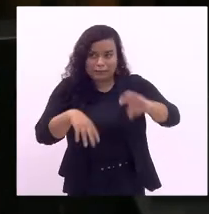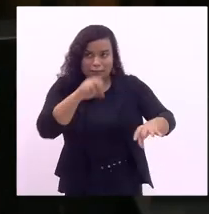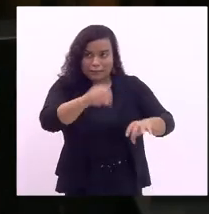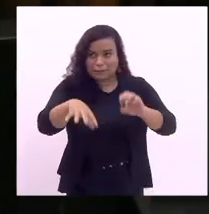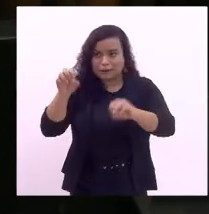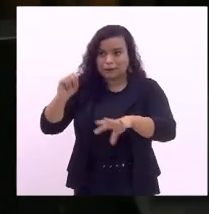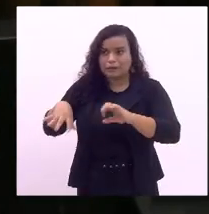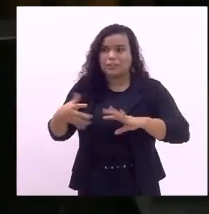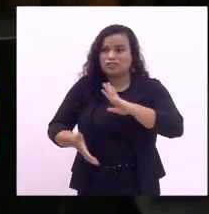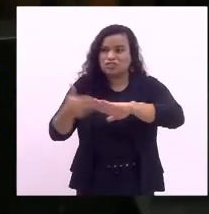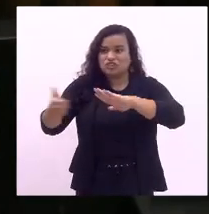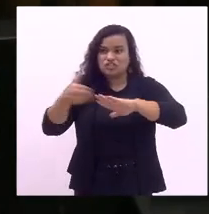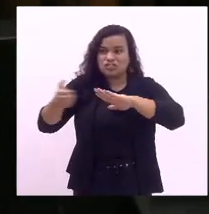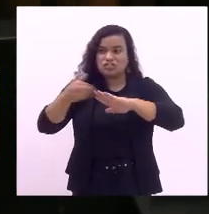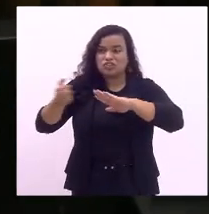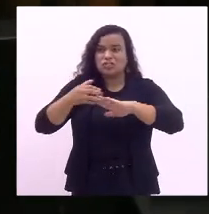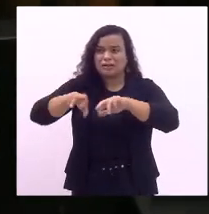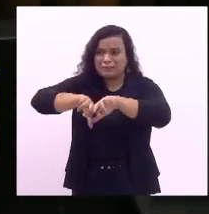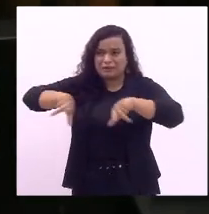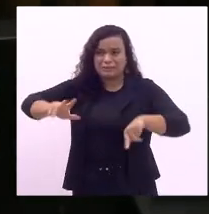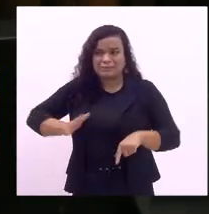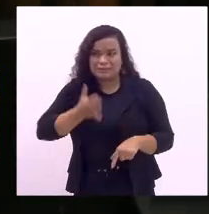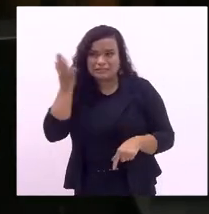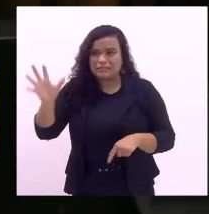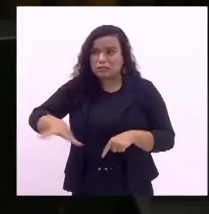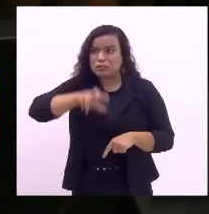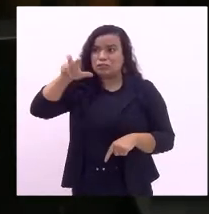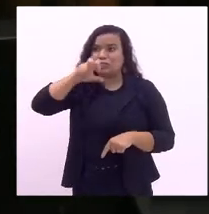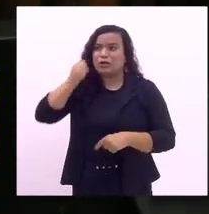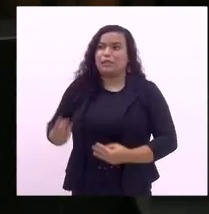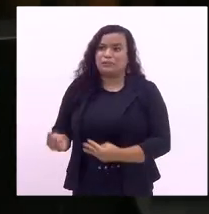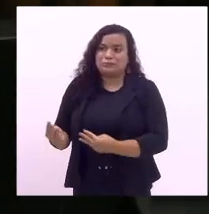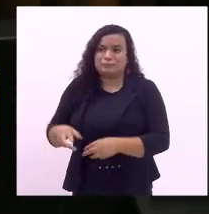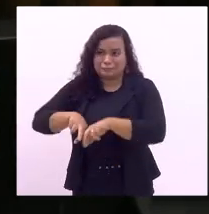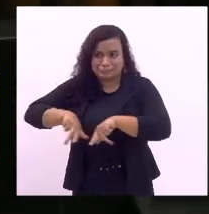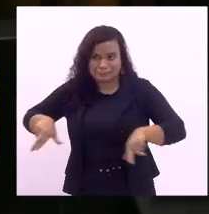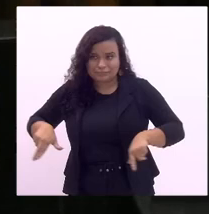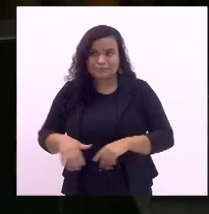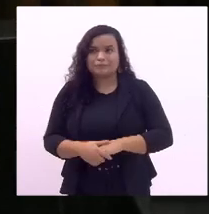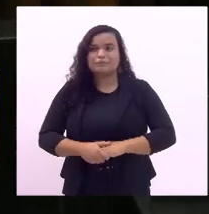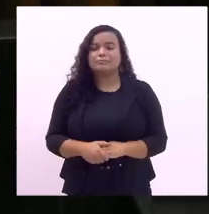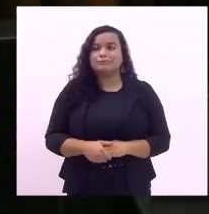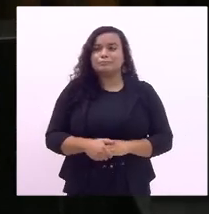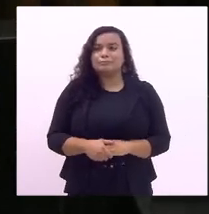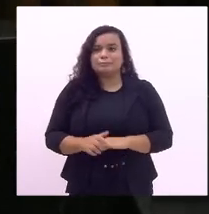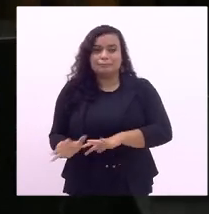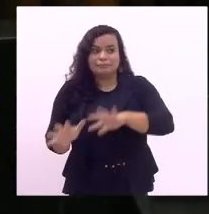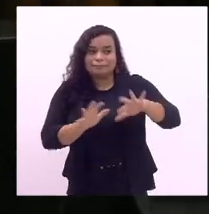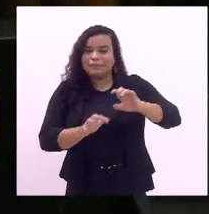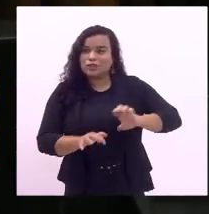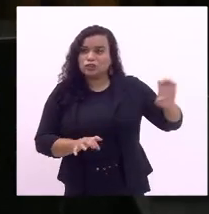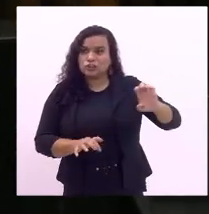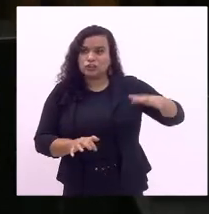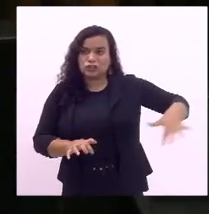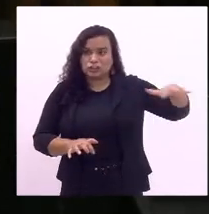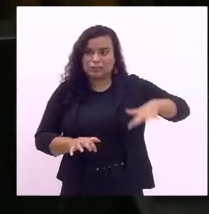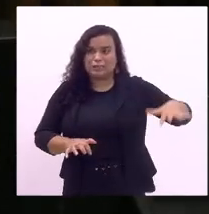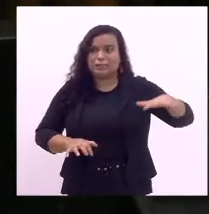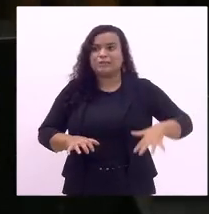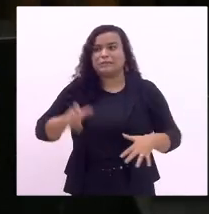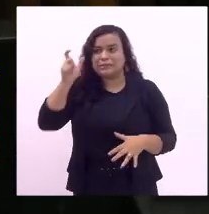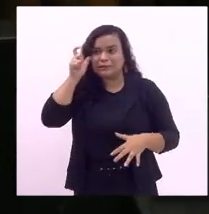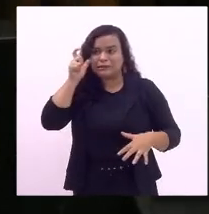dos demônios, do cheiro de enxofre, desses demônios da esquerda. Em primeiro